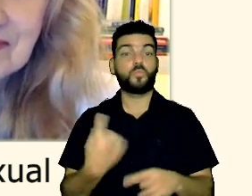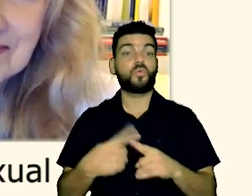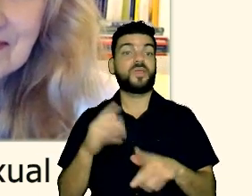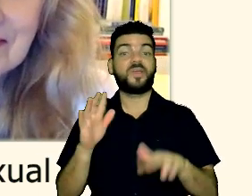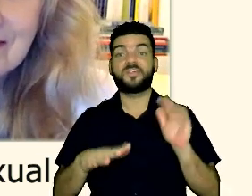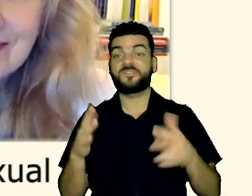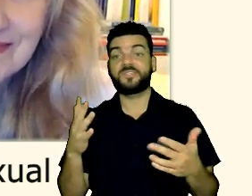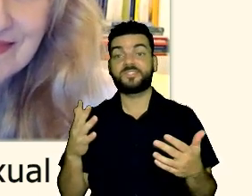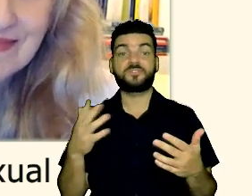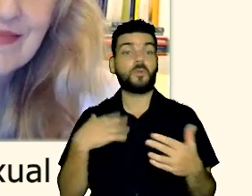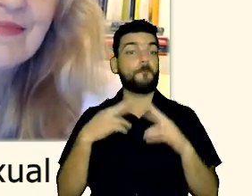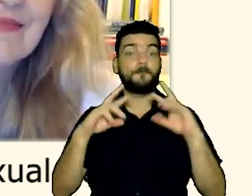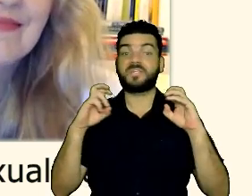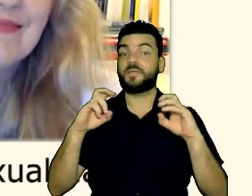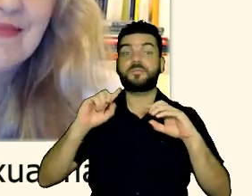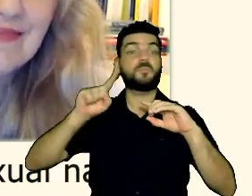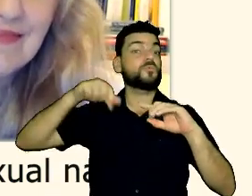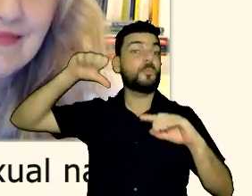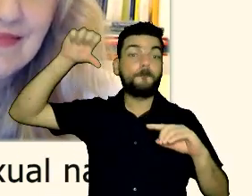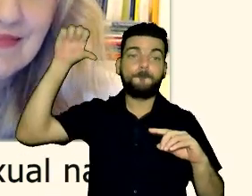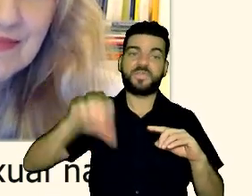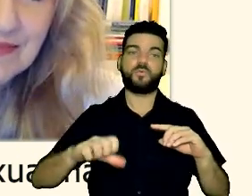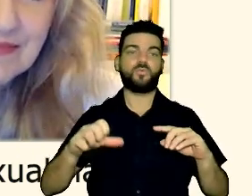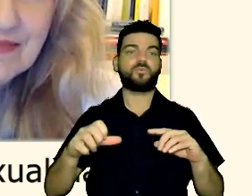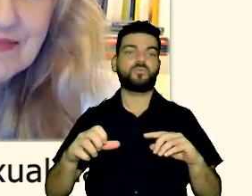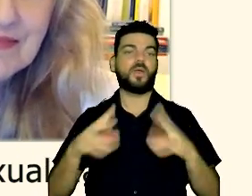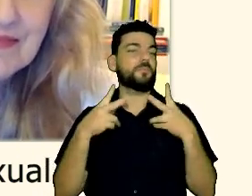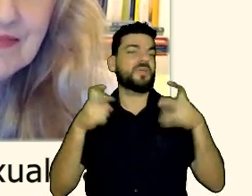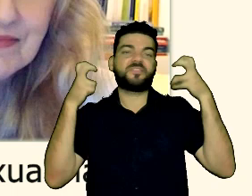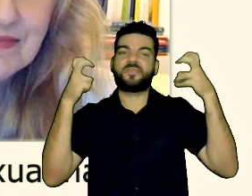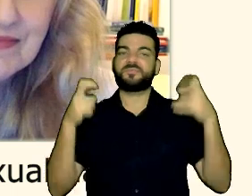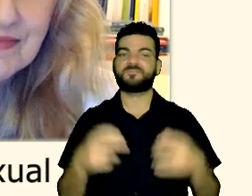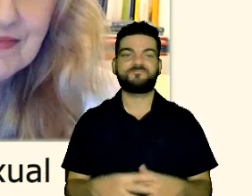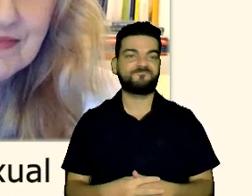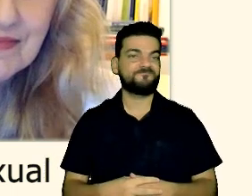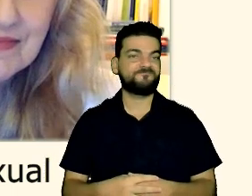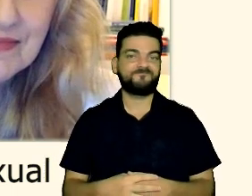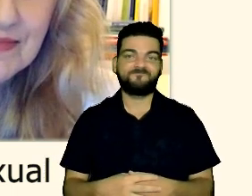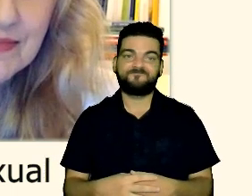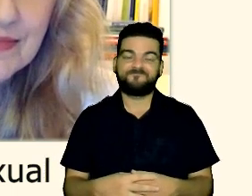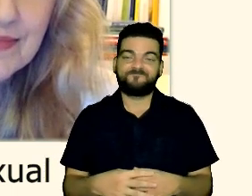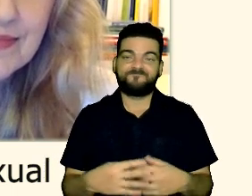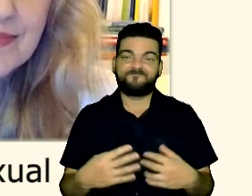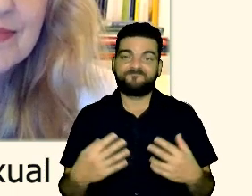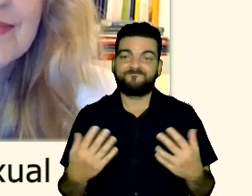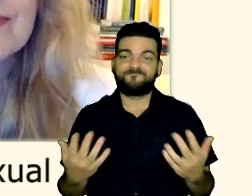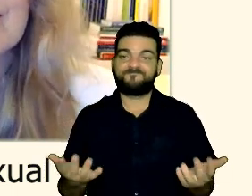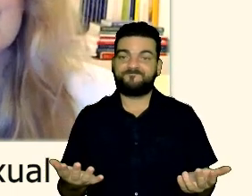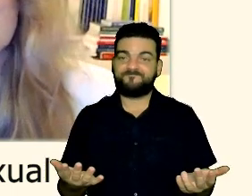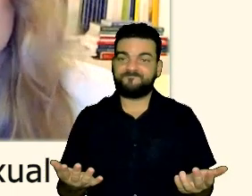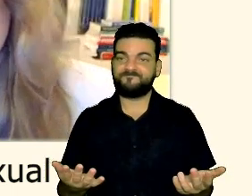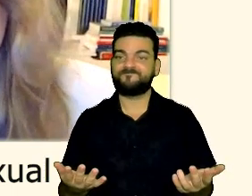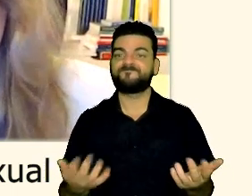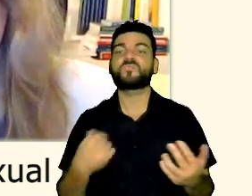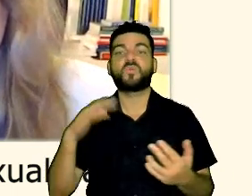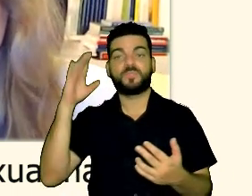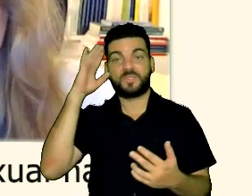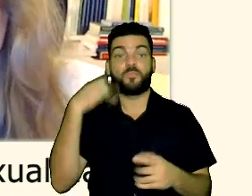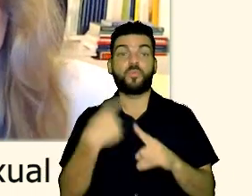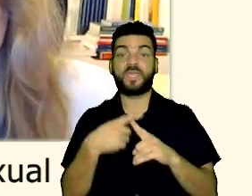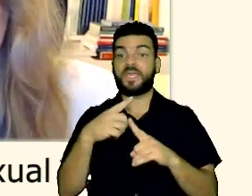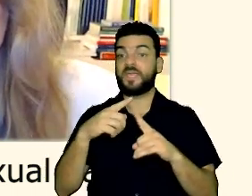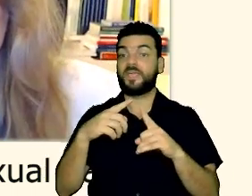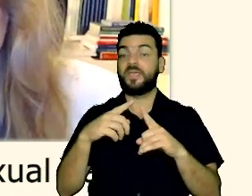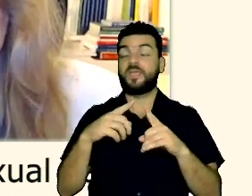nossa saúde mental, que é muito importante, né? Exato. No mais das vezes, nós só damos conta, percebemos disso quando a